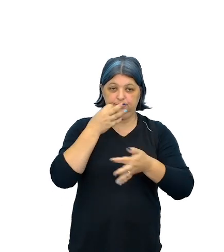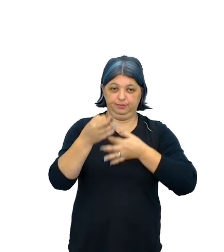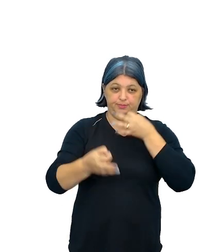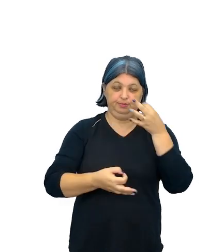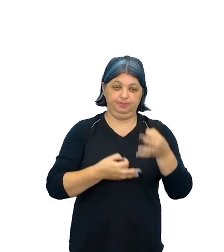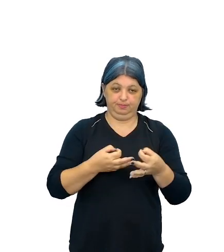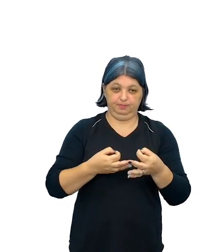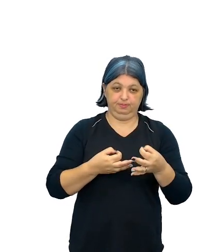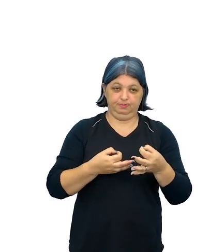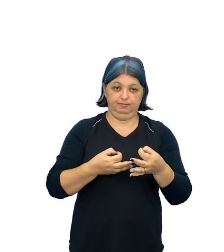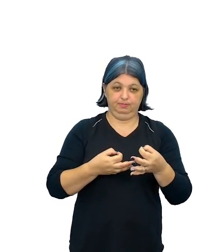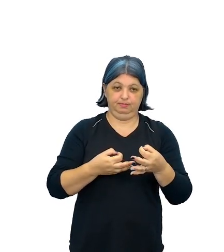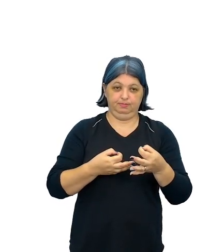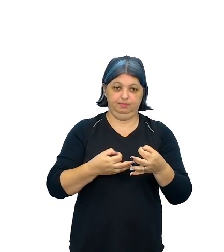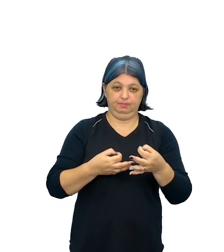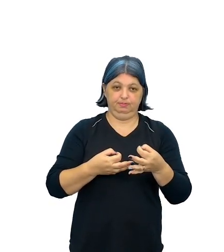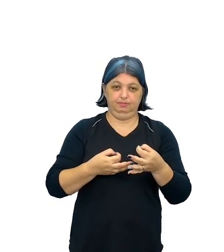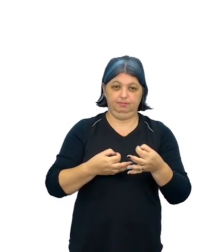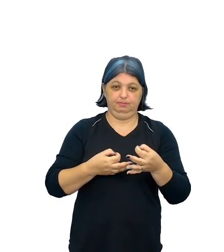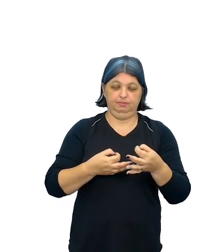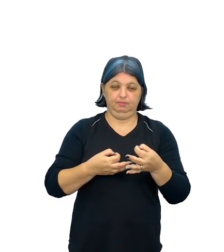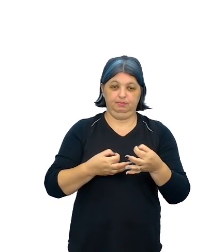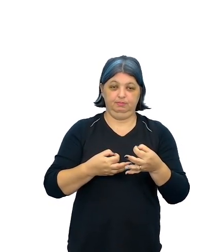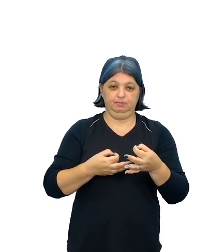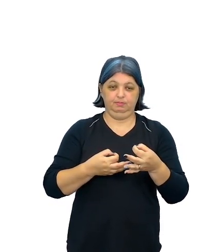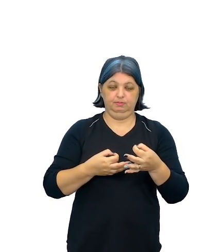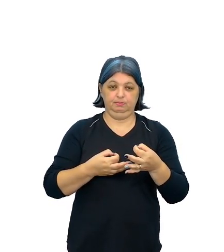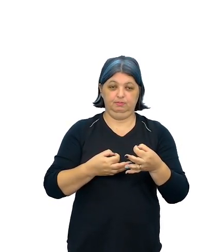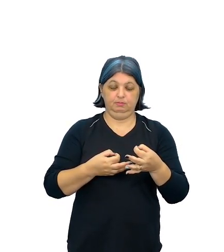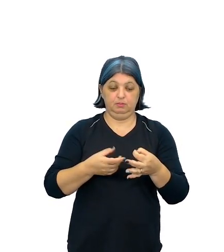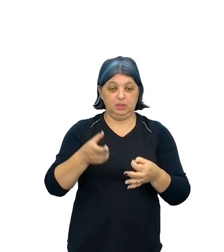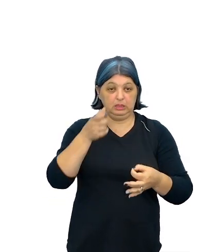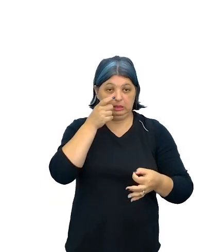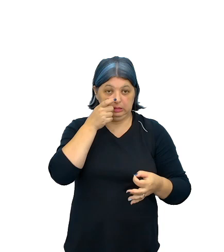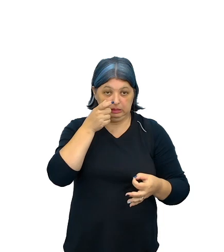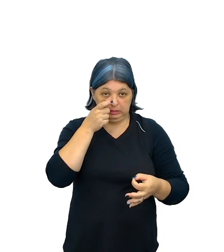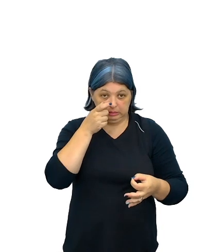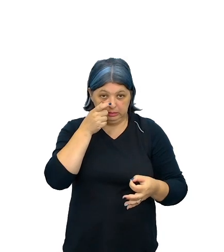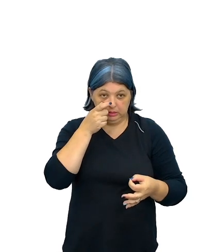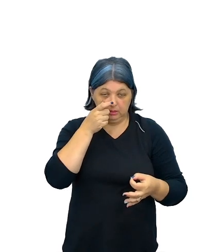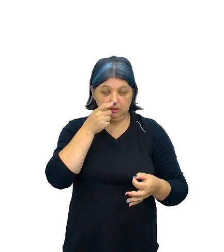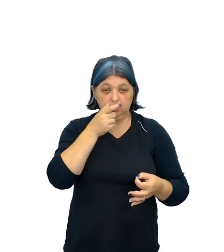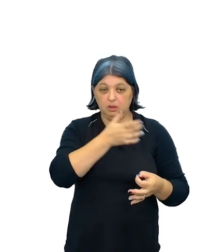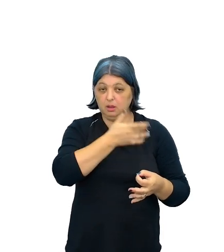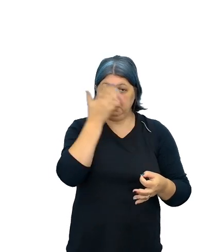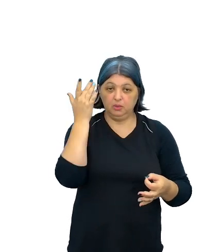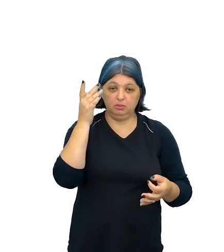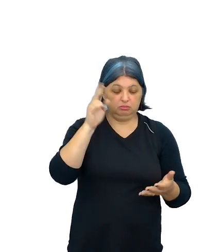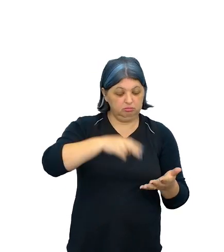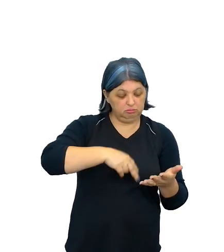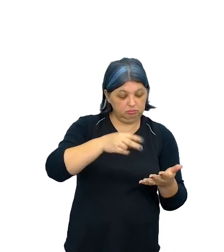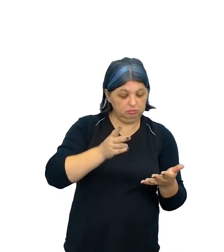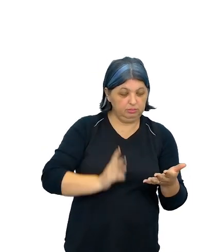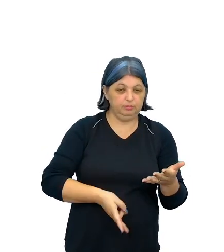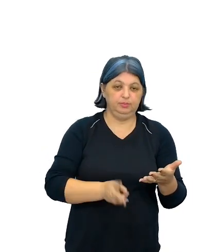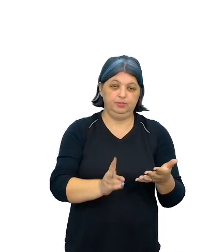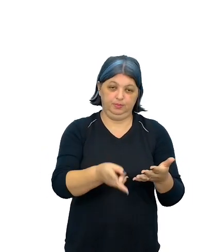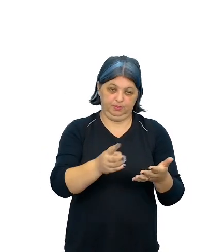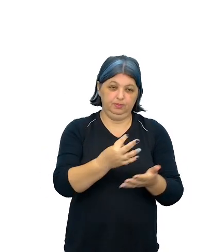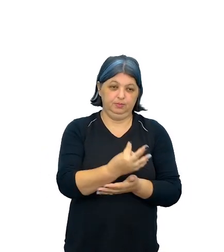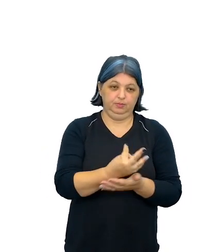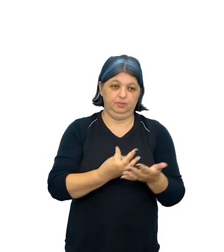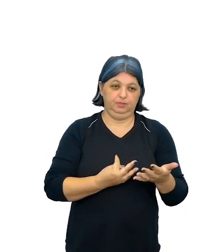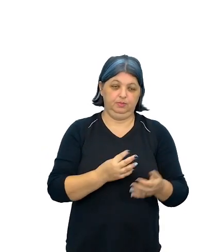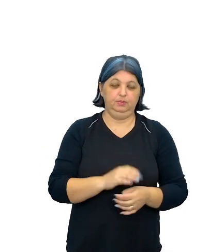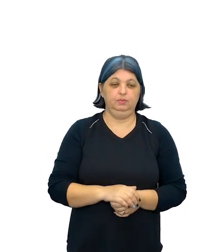que atrai o leitor para que ele vá seguir a leitura do